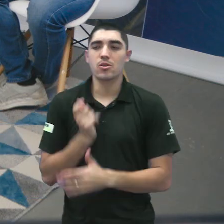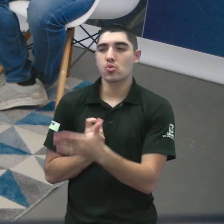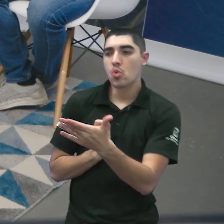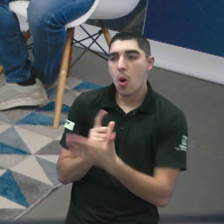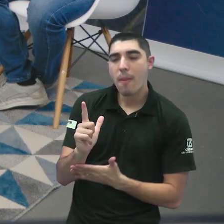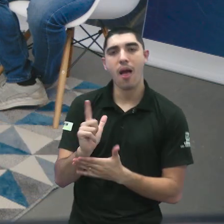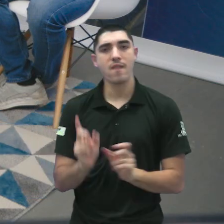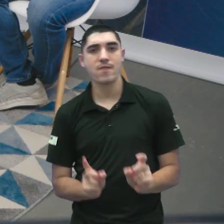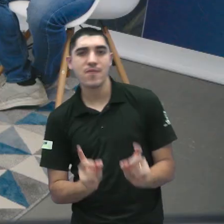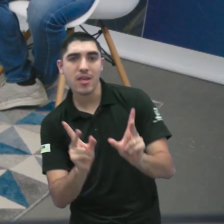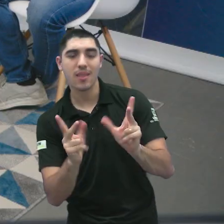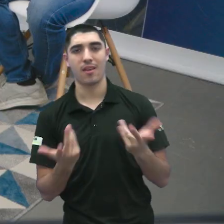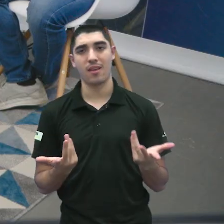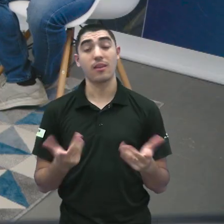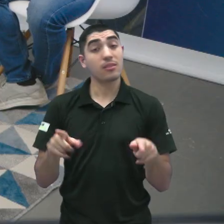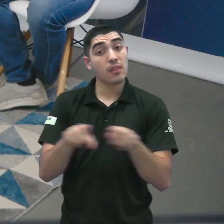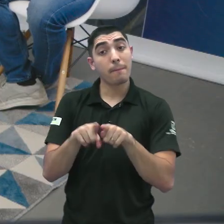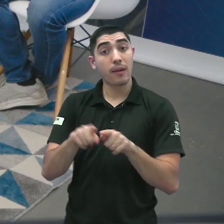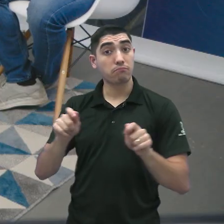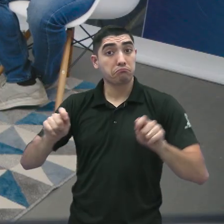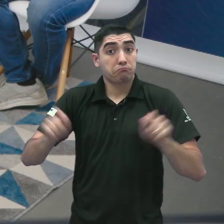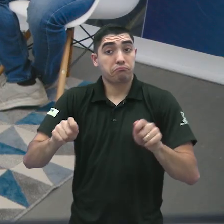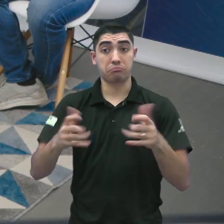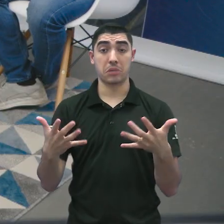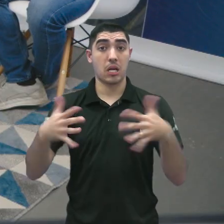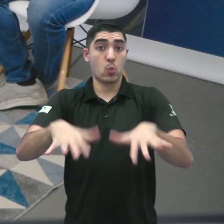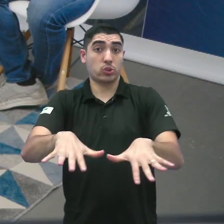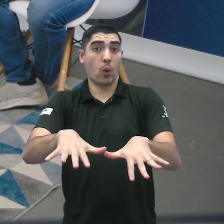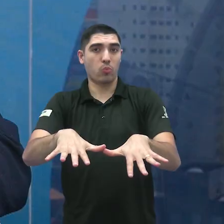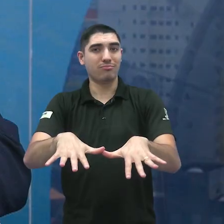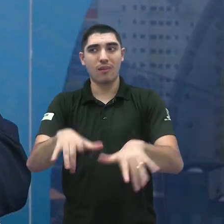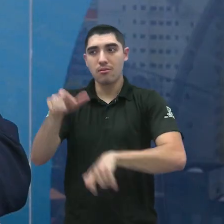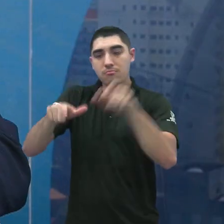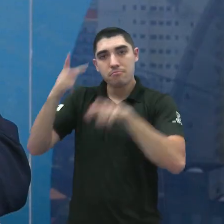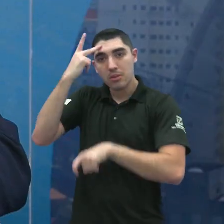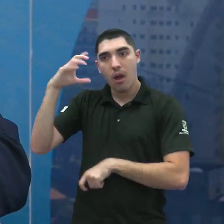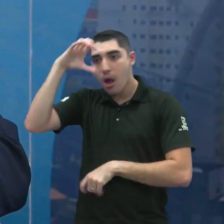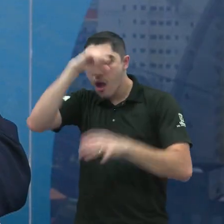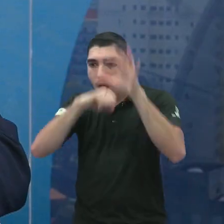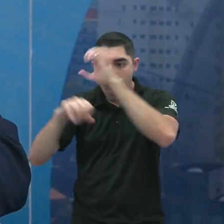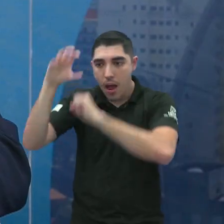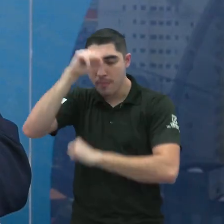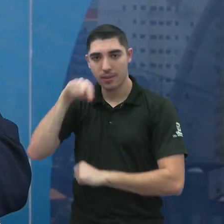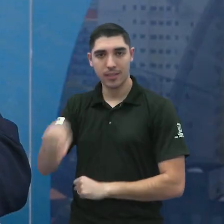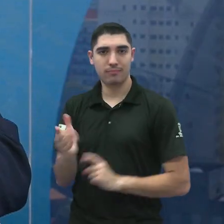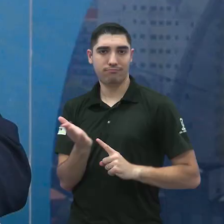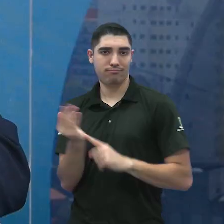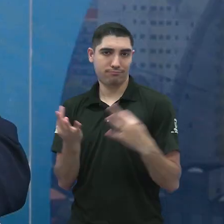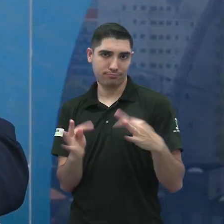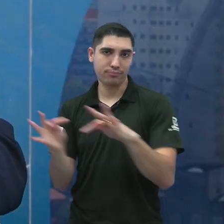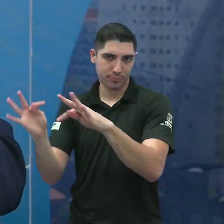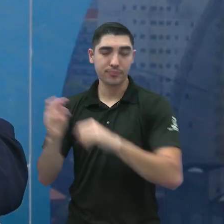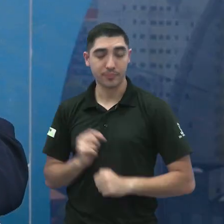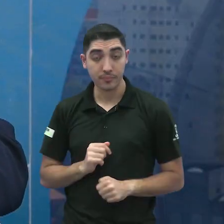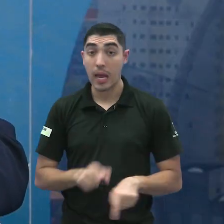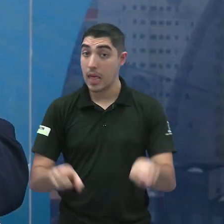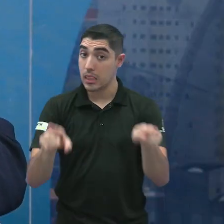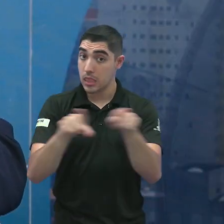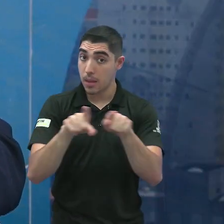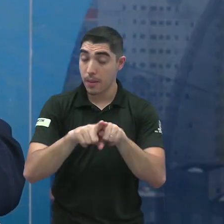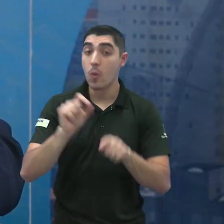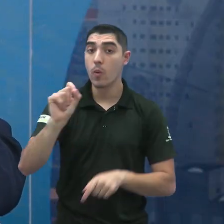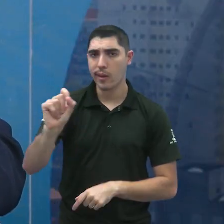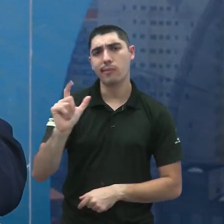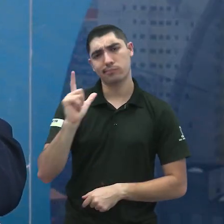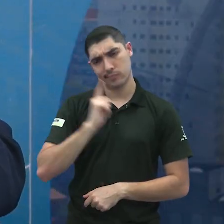né, e uma inclusão também digital, tem sido grandes fatores aí que têm impulsionado. Além desses fatores, não podemos deixar de lado também